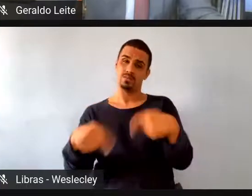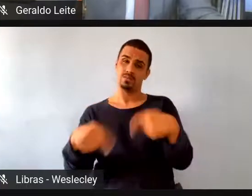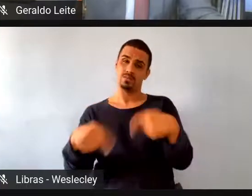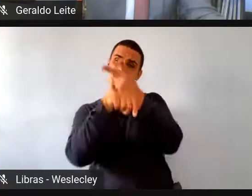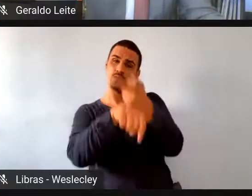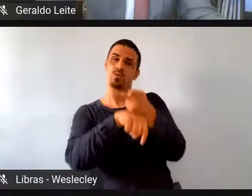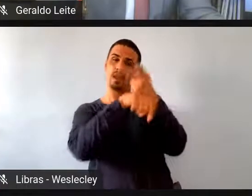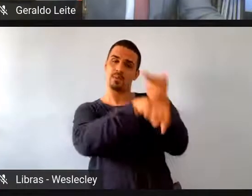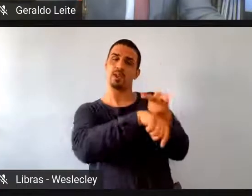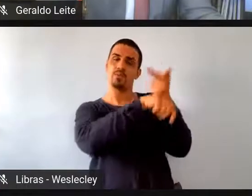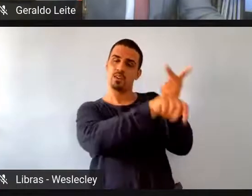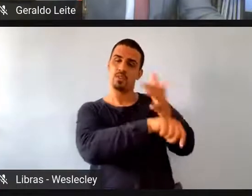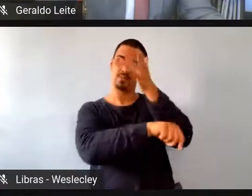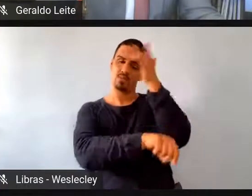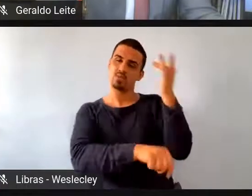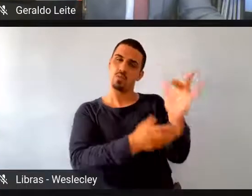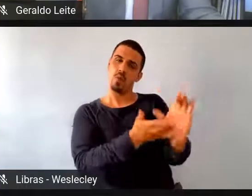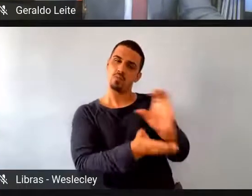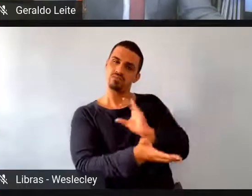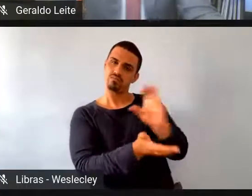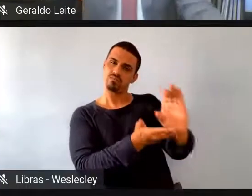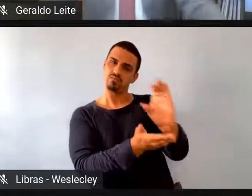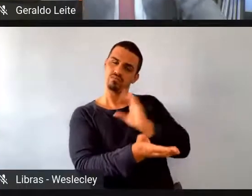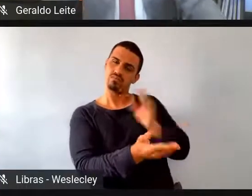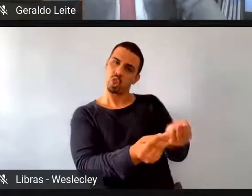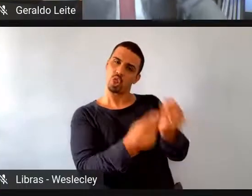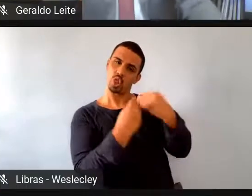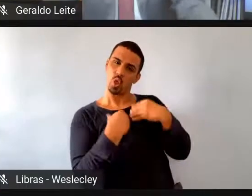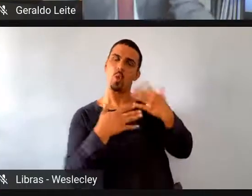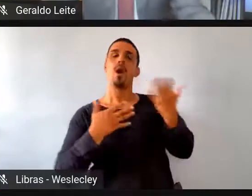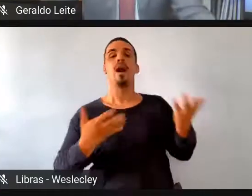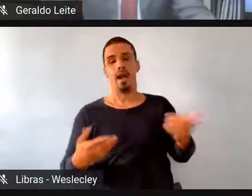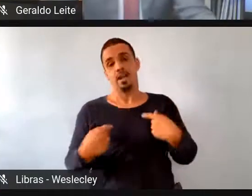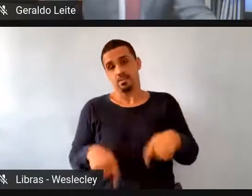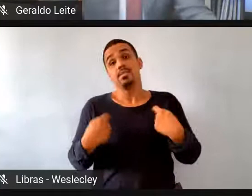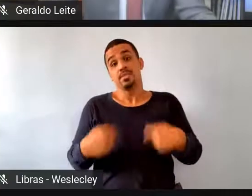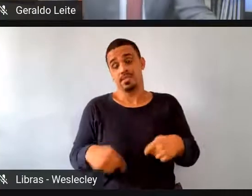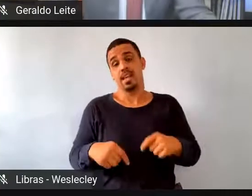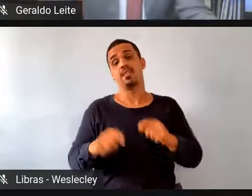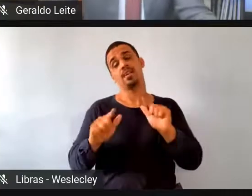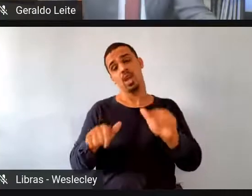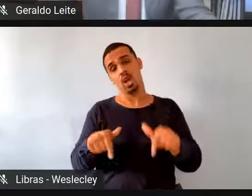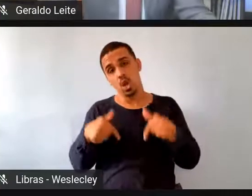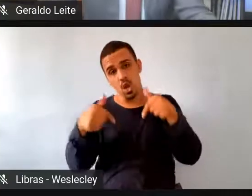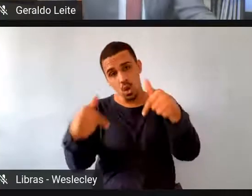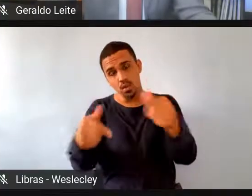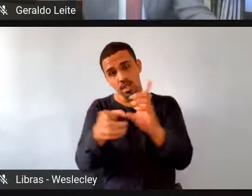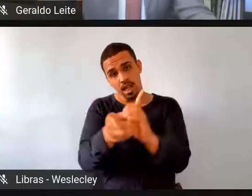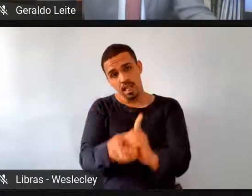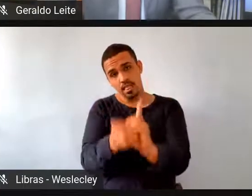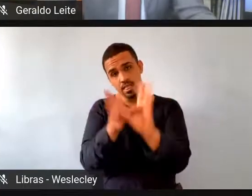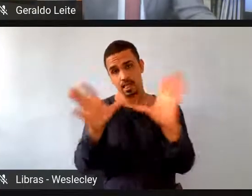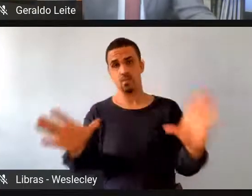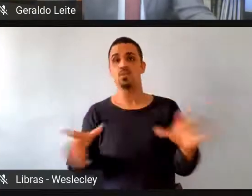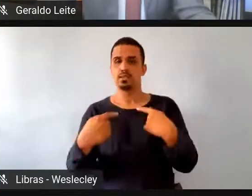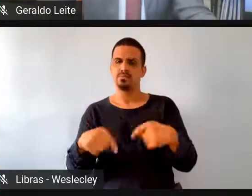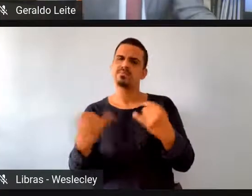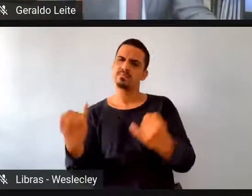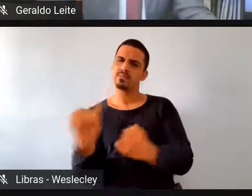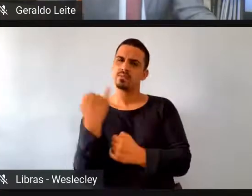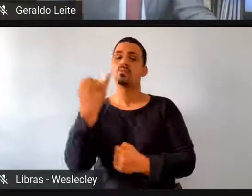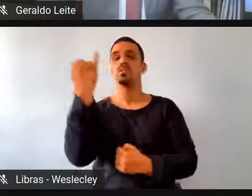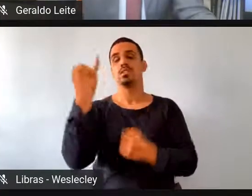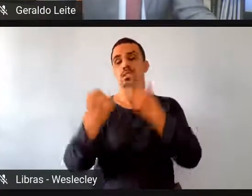de doações de pessoas físicas, e isso eu acho que é salutar para a democracia, né? O candidato e o partido ter